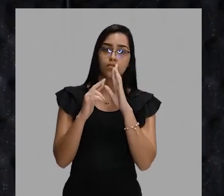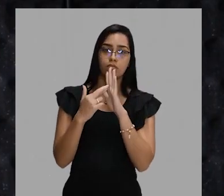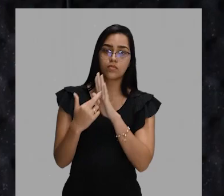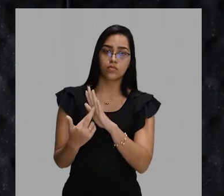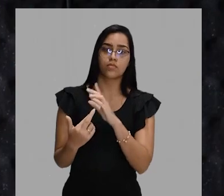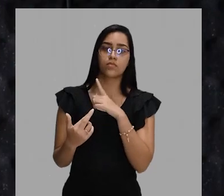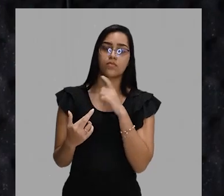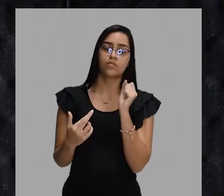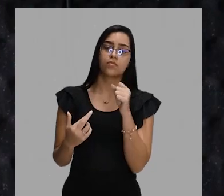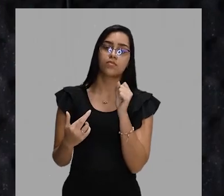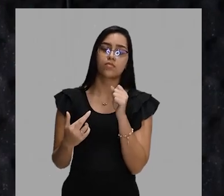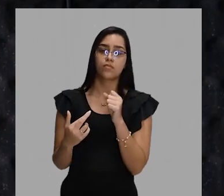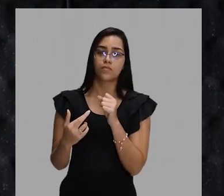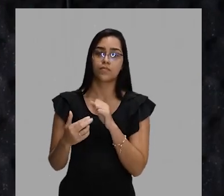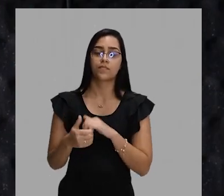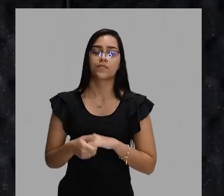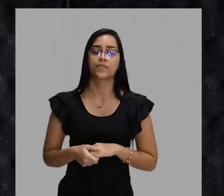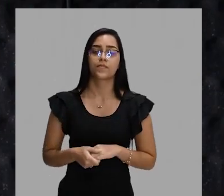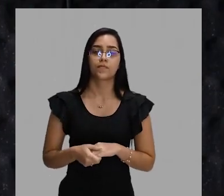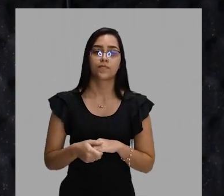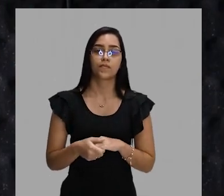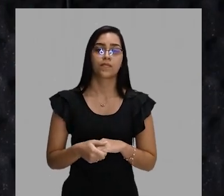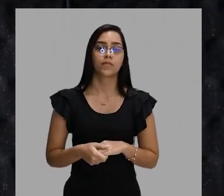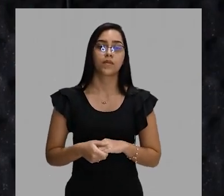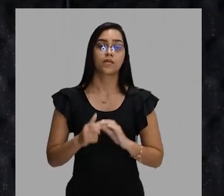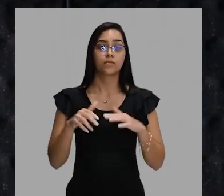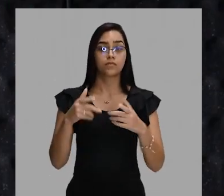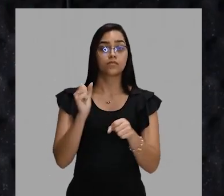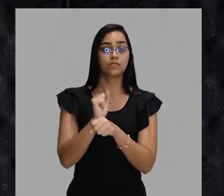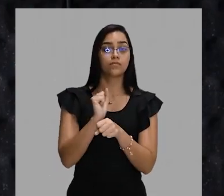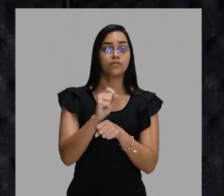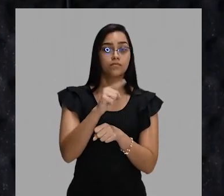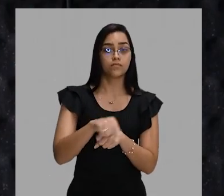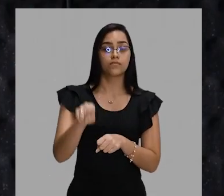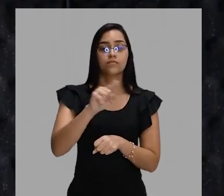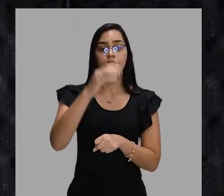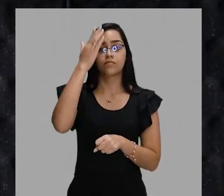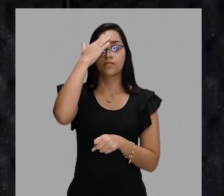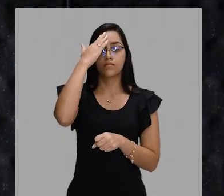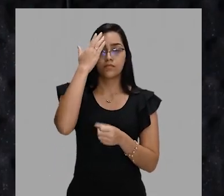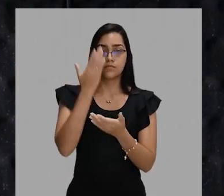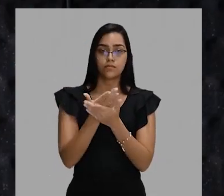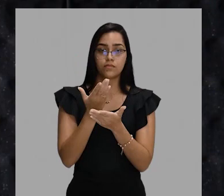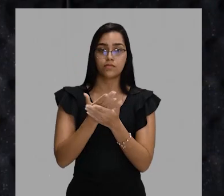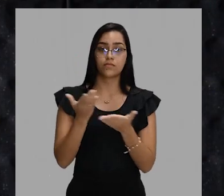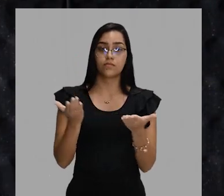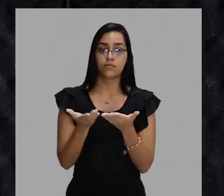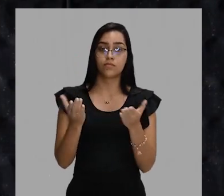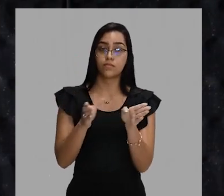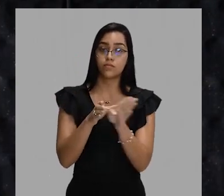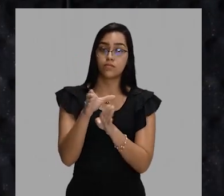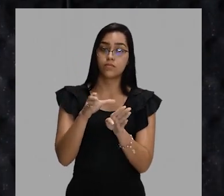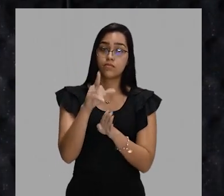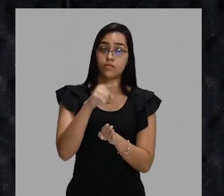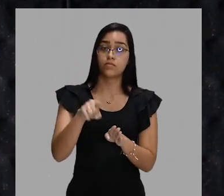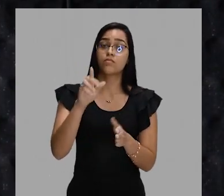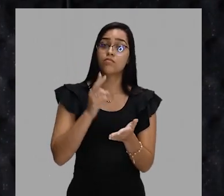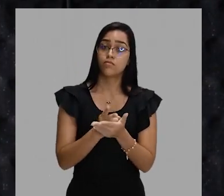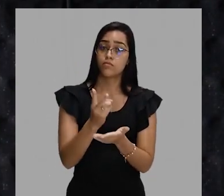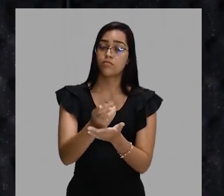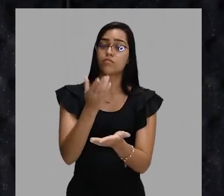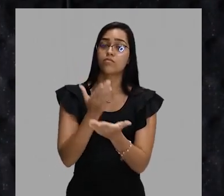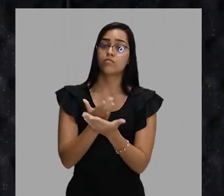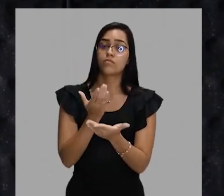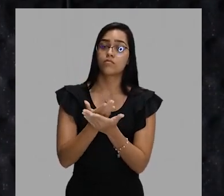meio dessa árvore aí. Ok, pessoal? Espero que todos tenham entendido a aula de hoje. Tá? Aconselho que vocês continuem